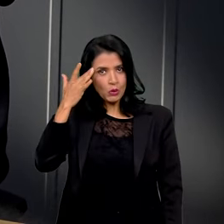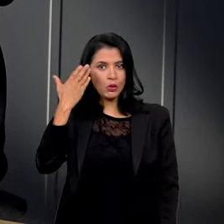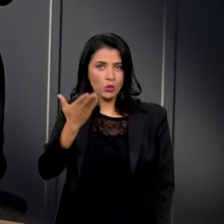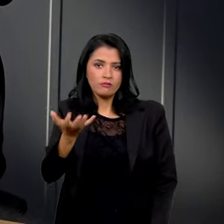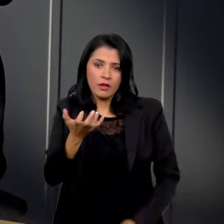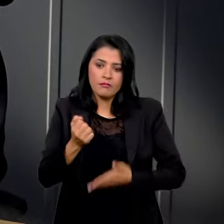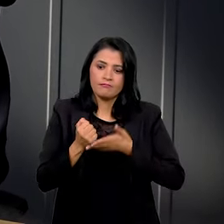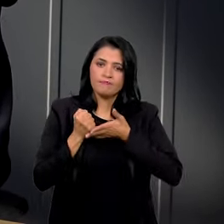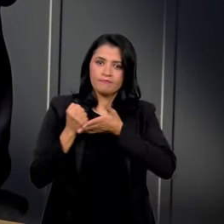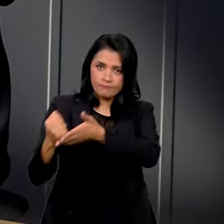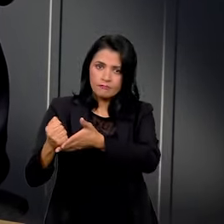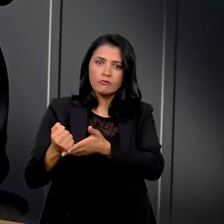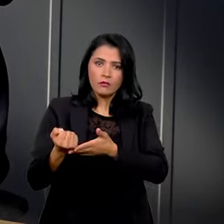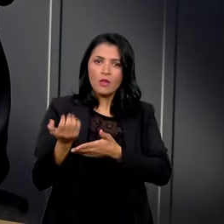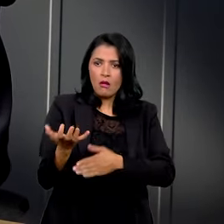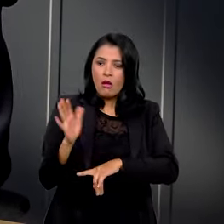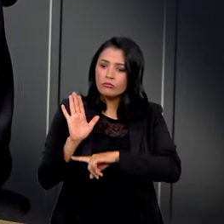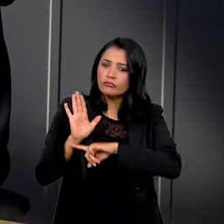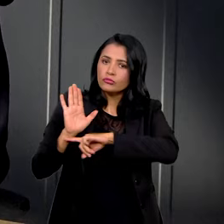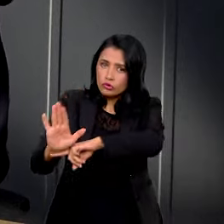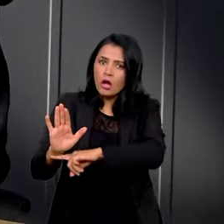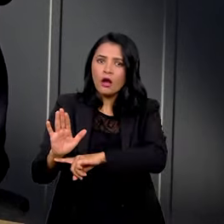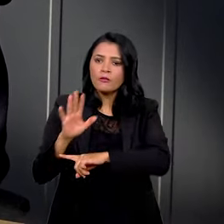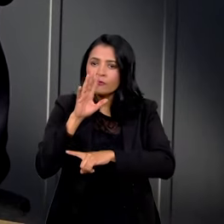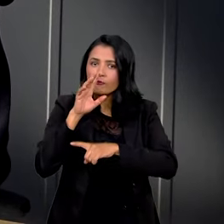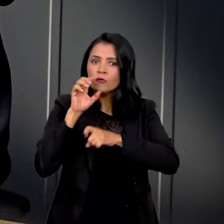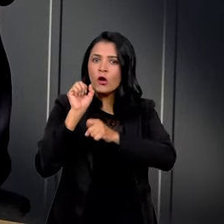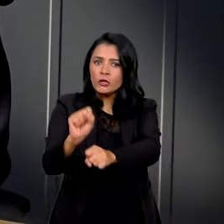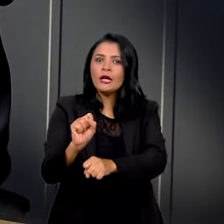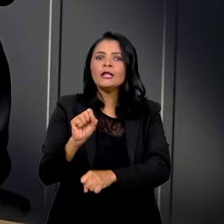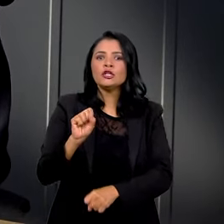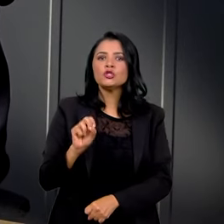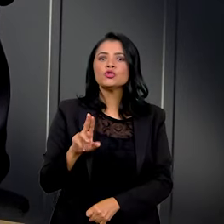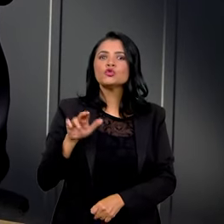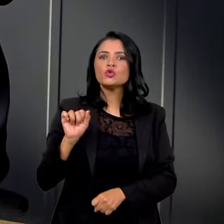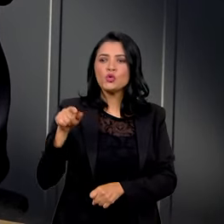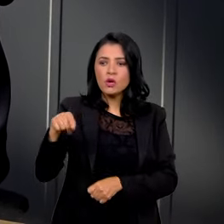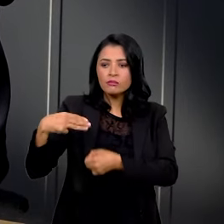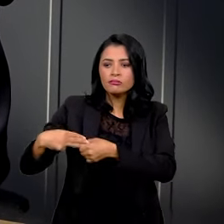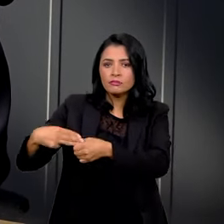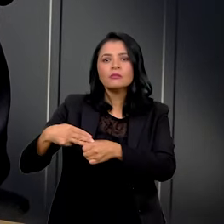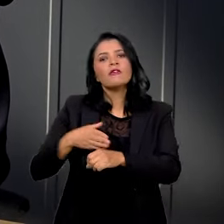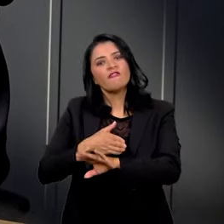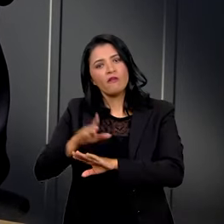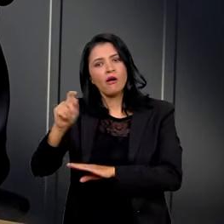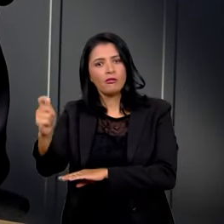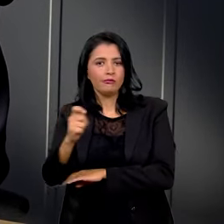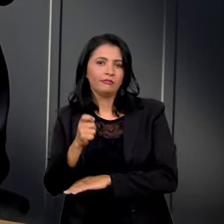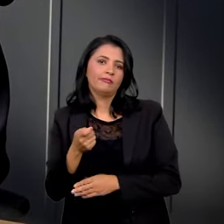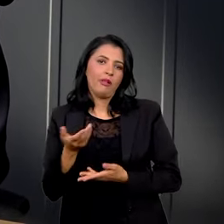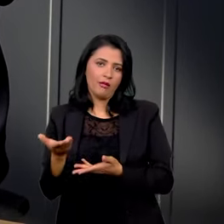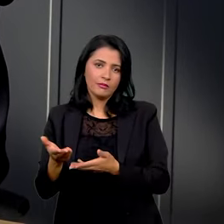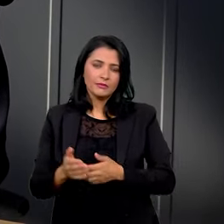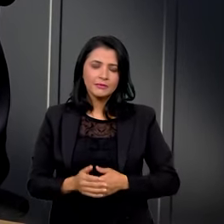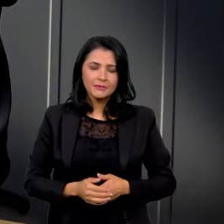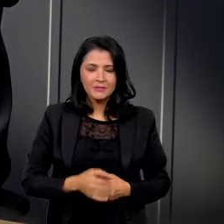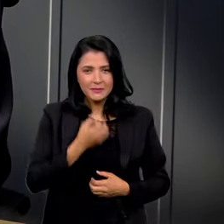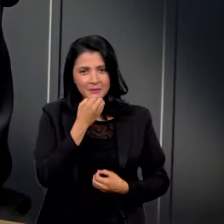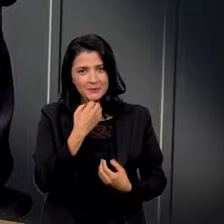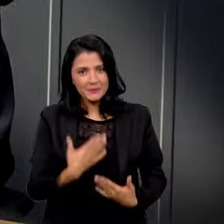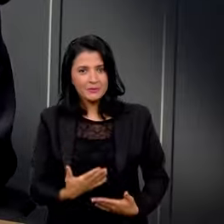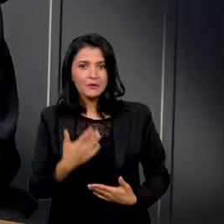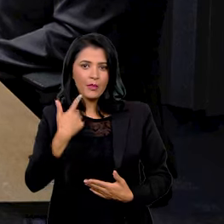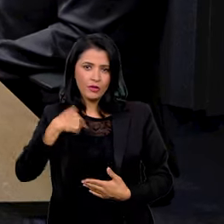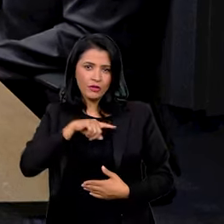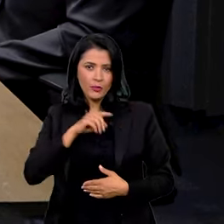que querem apoiar que querem ajudar né querem fortalecer os SUS desses municípios possam ir né para o Rio Grande do Sul muito bem